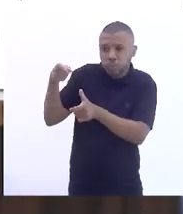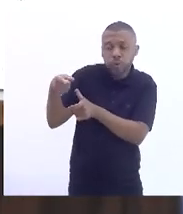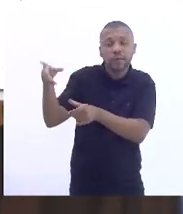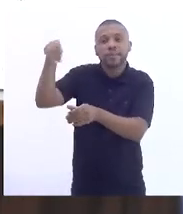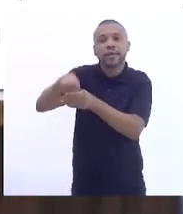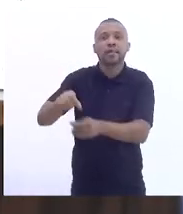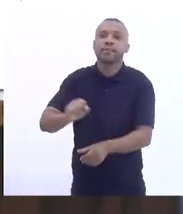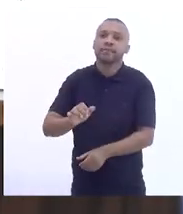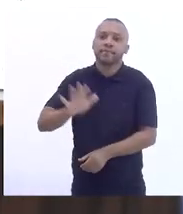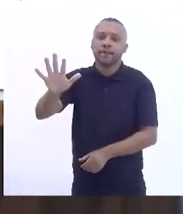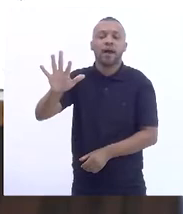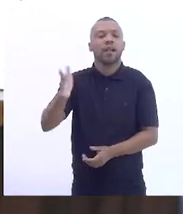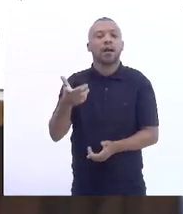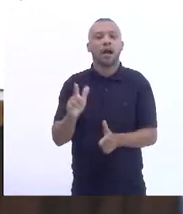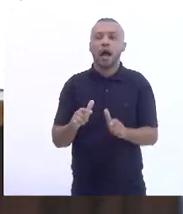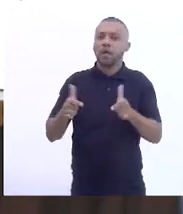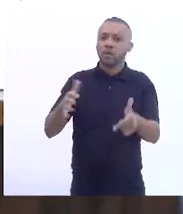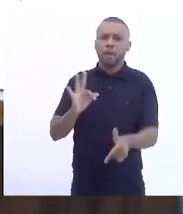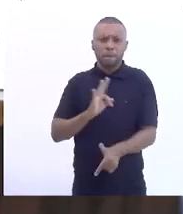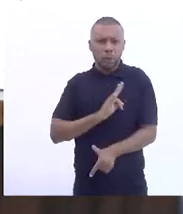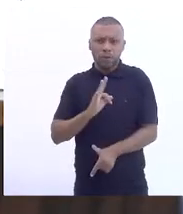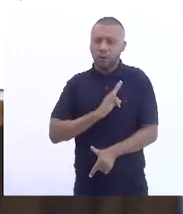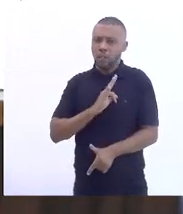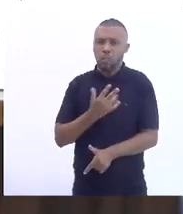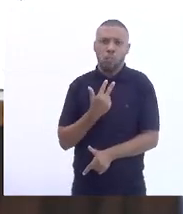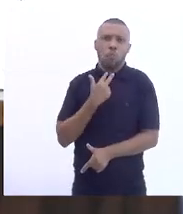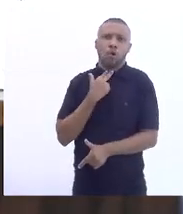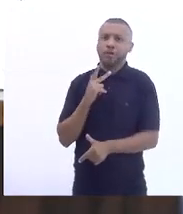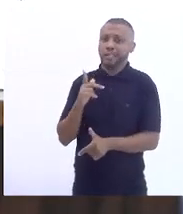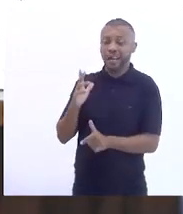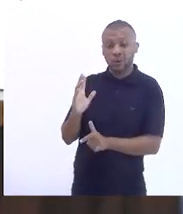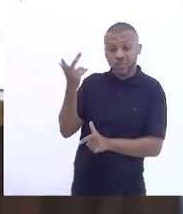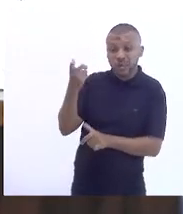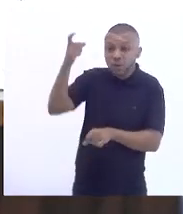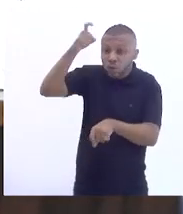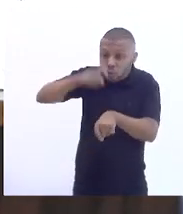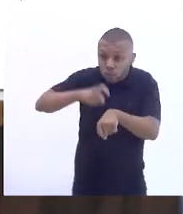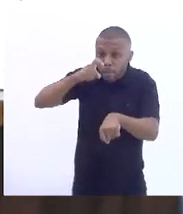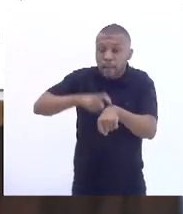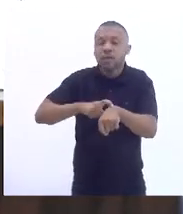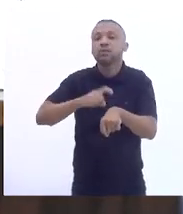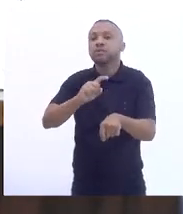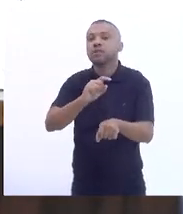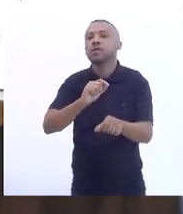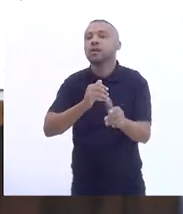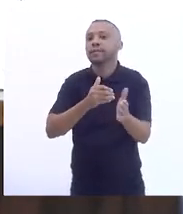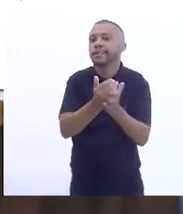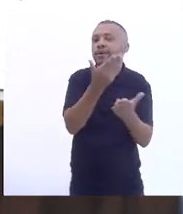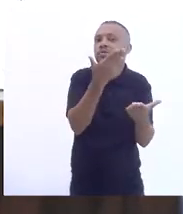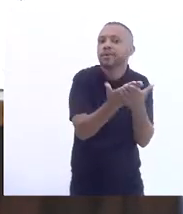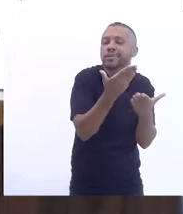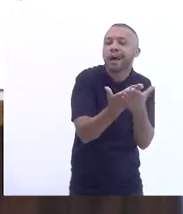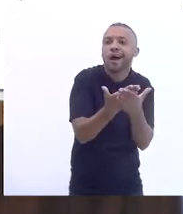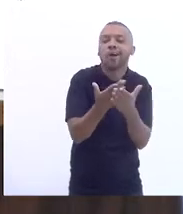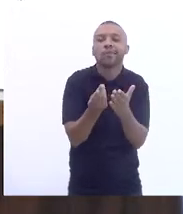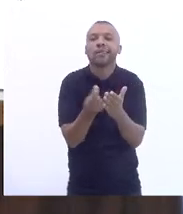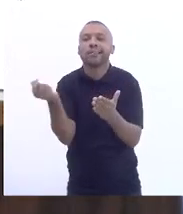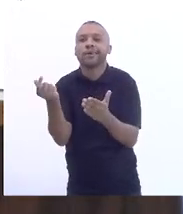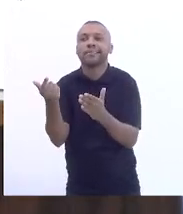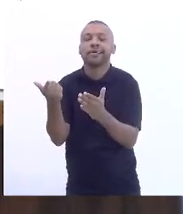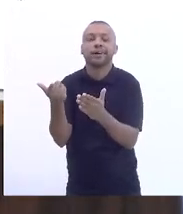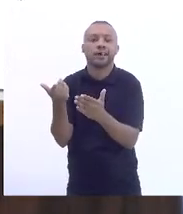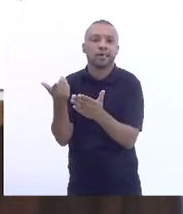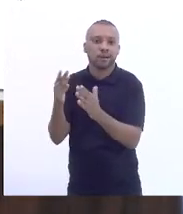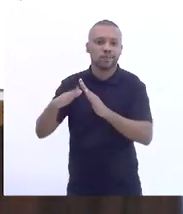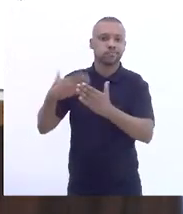operações policiais não podem acontecer no horário de entrada e saída das escolas a polícia vai ser